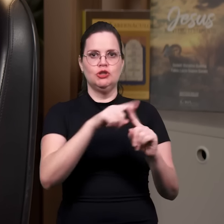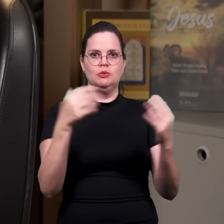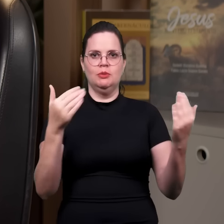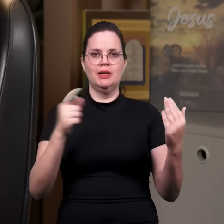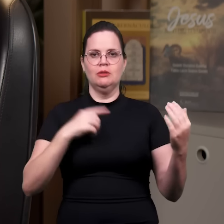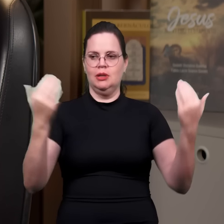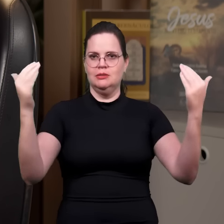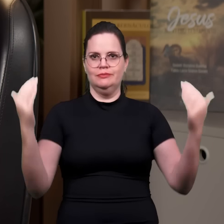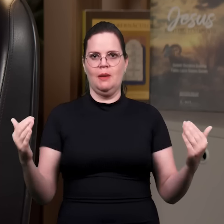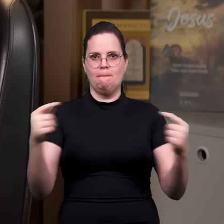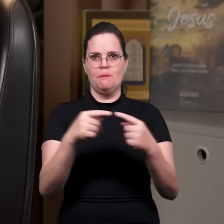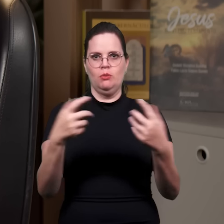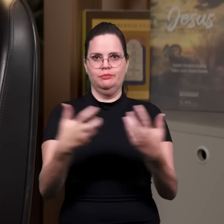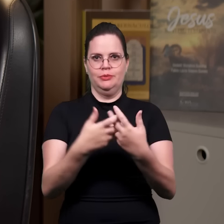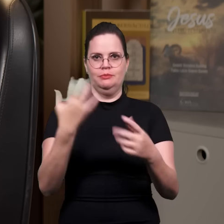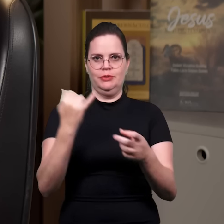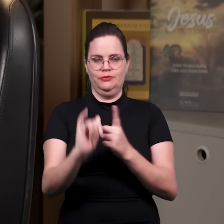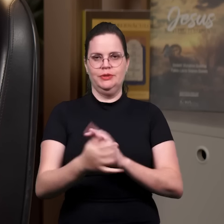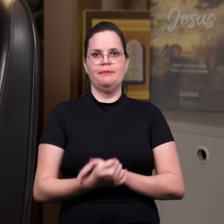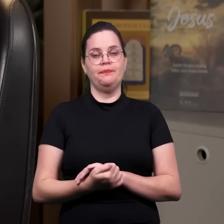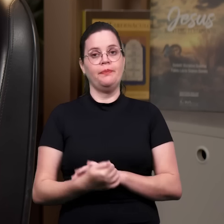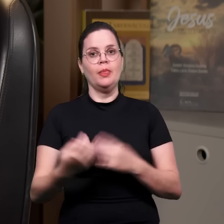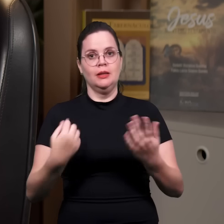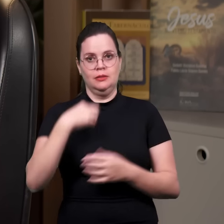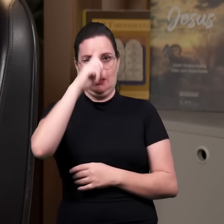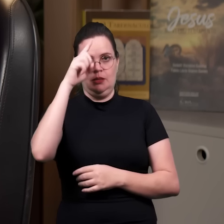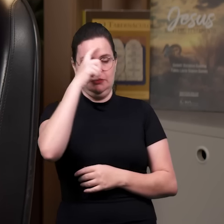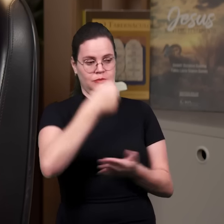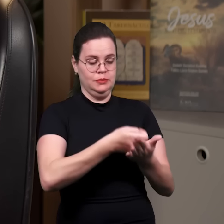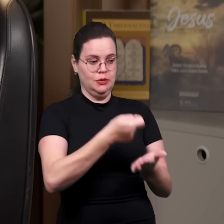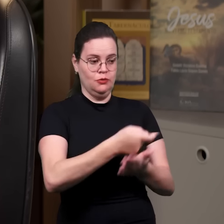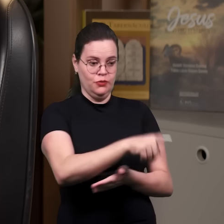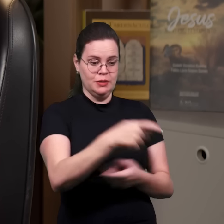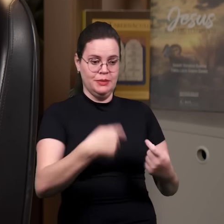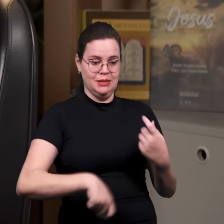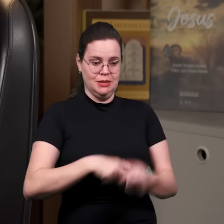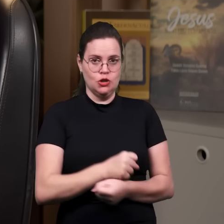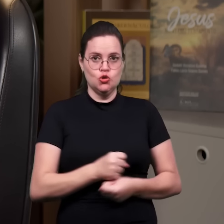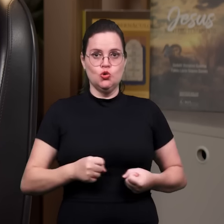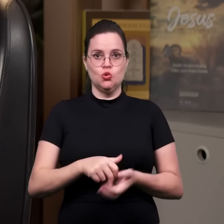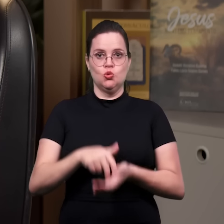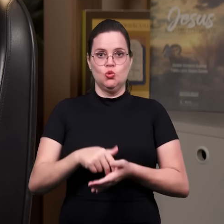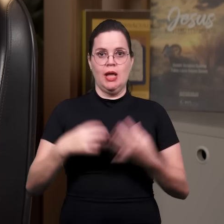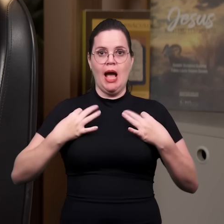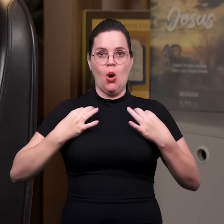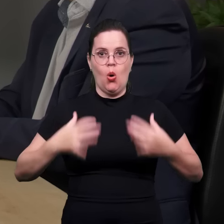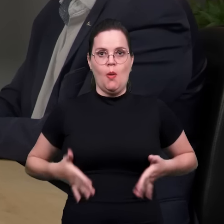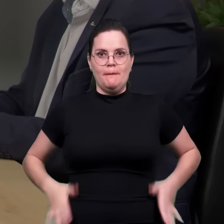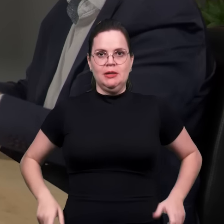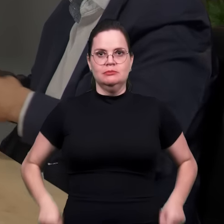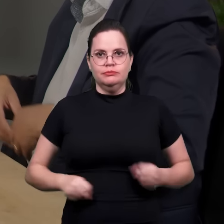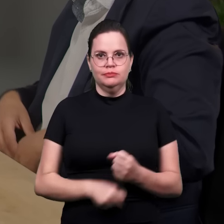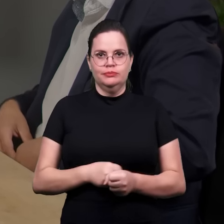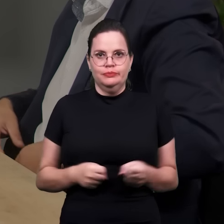paralelo profético, né? O Senhor exigiu para Israel os lombos cingidos, né? Uma vida ajustada, né? Uma veste ajustada.